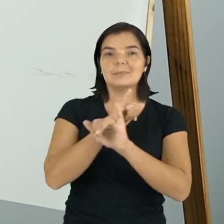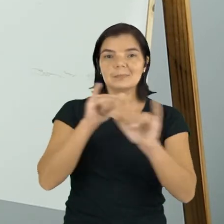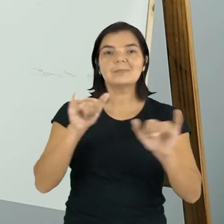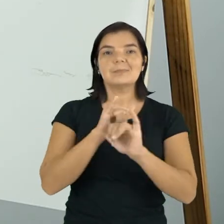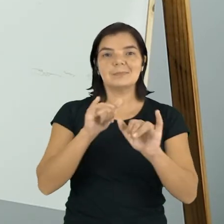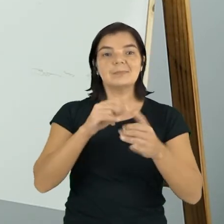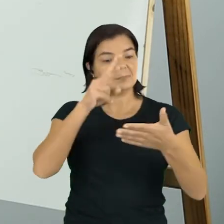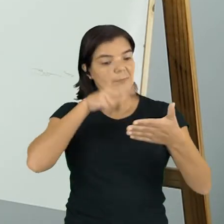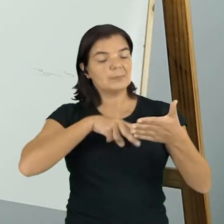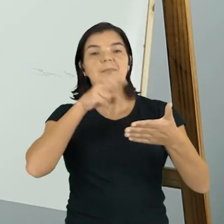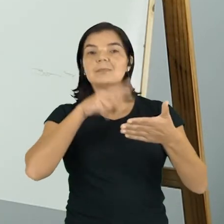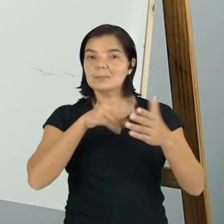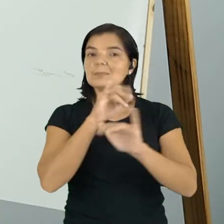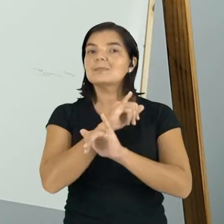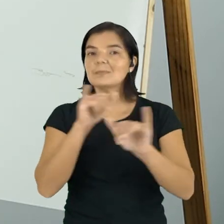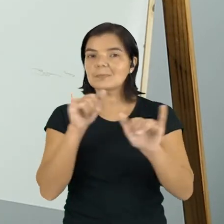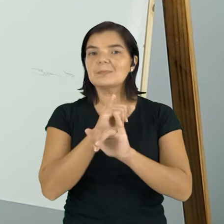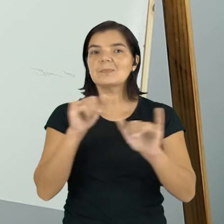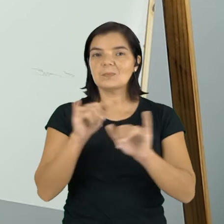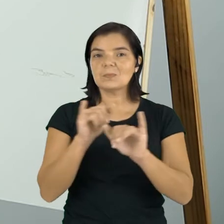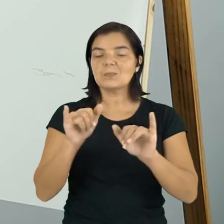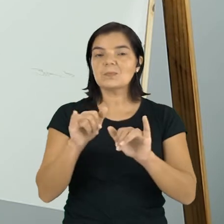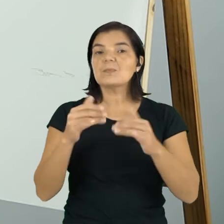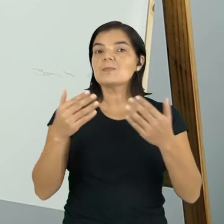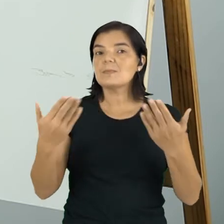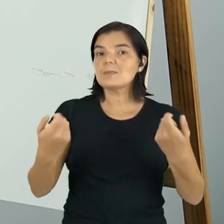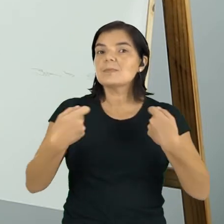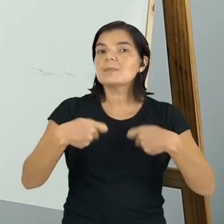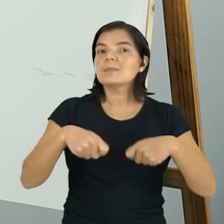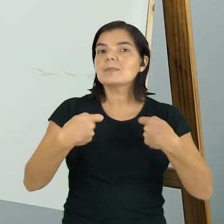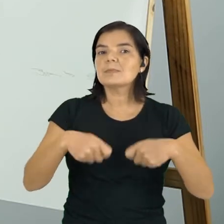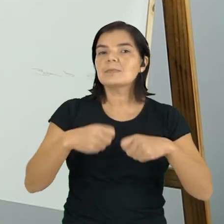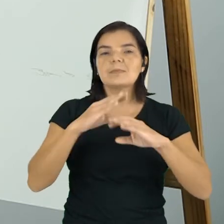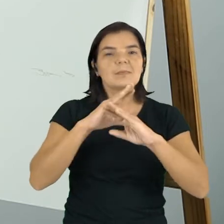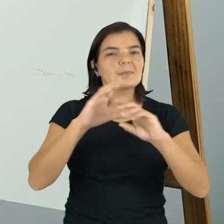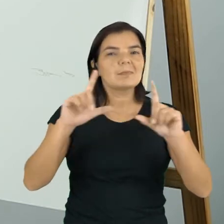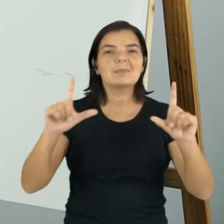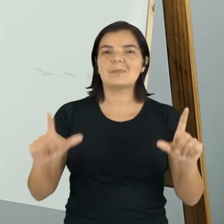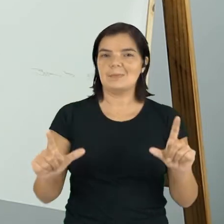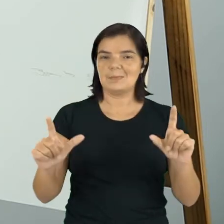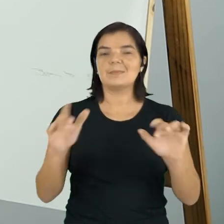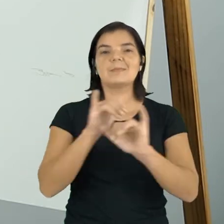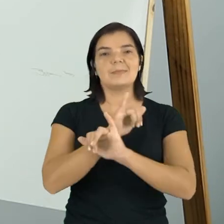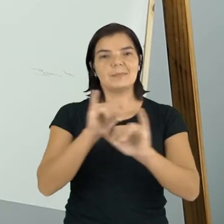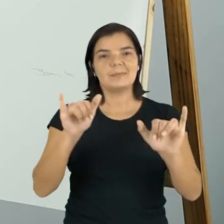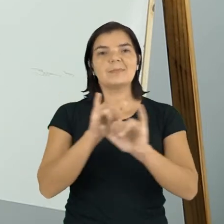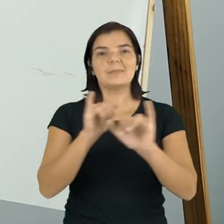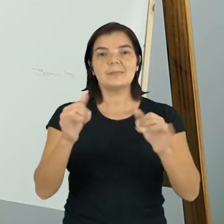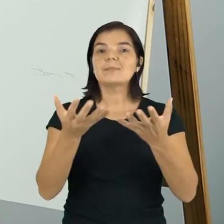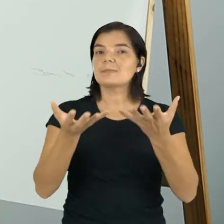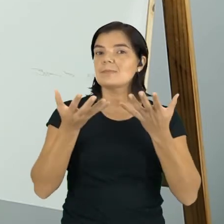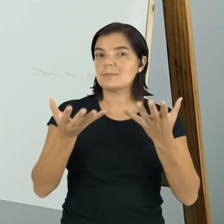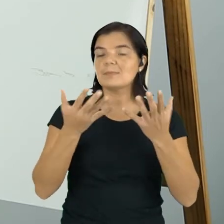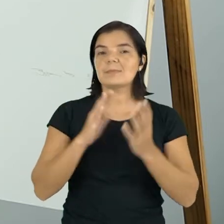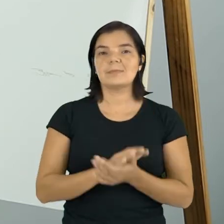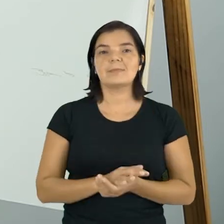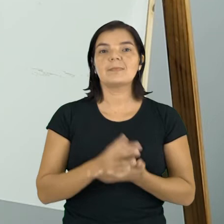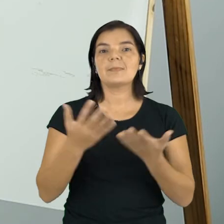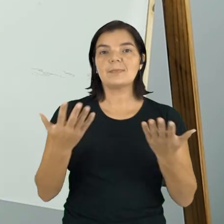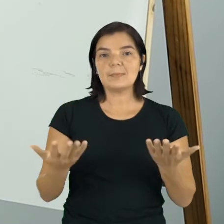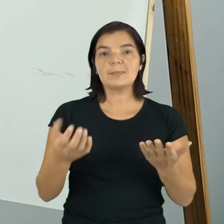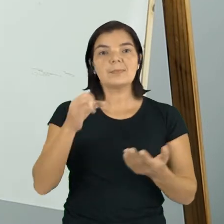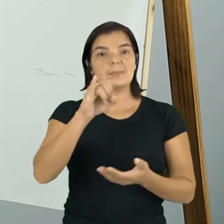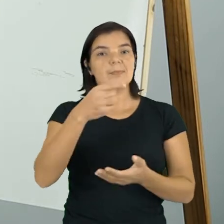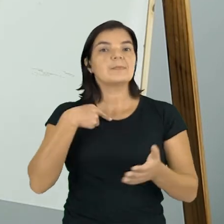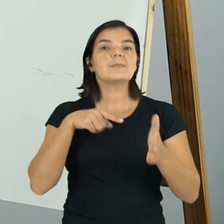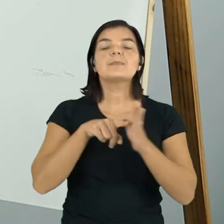ela vai ler as nossas informações. E aí nós precisamos deixar claro as informações que queremos. Assim,